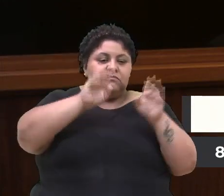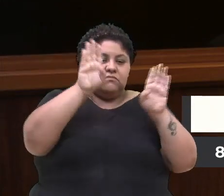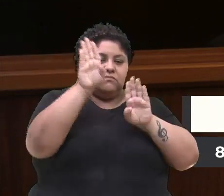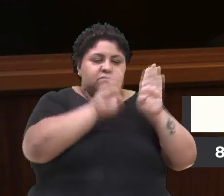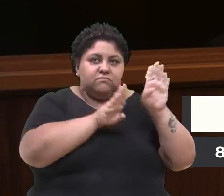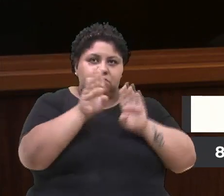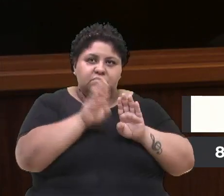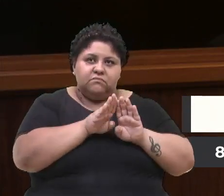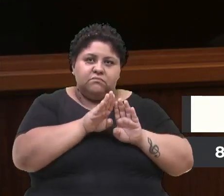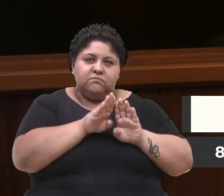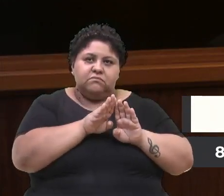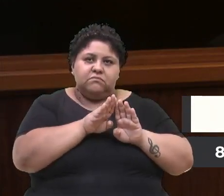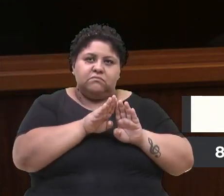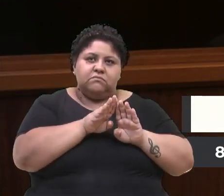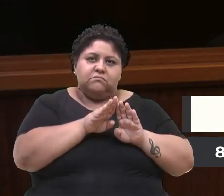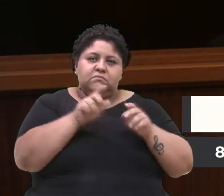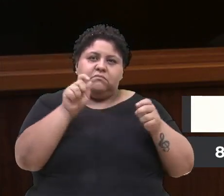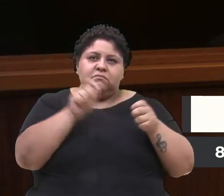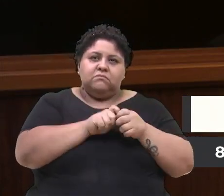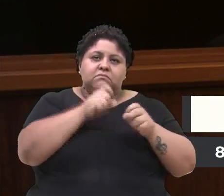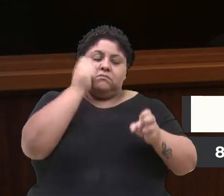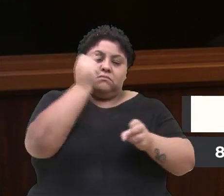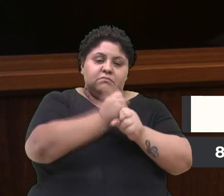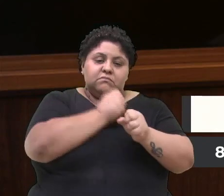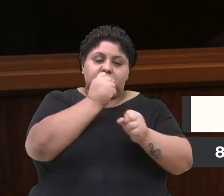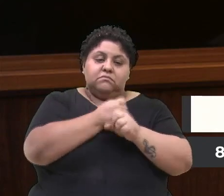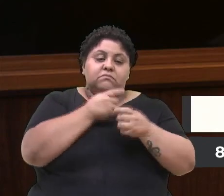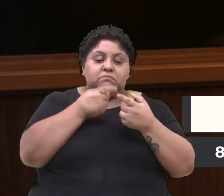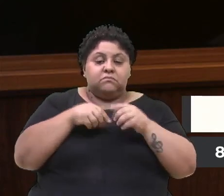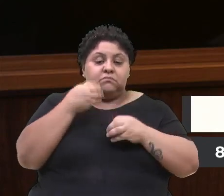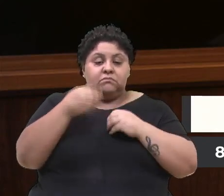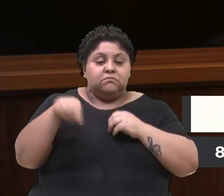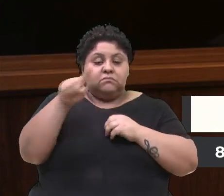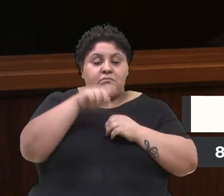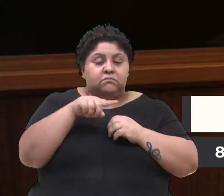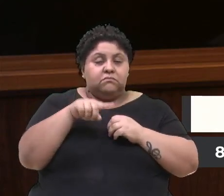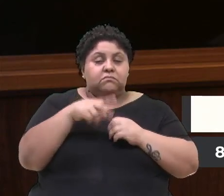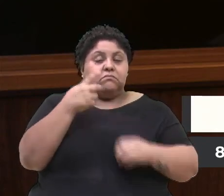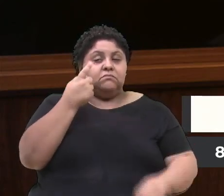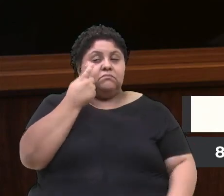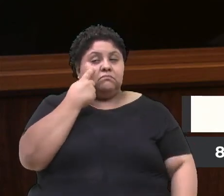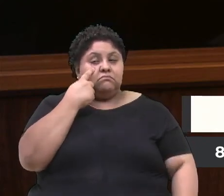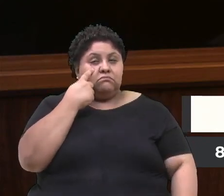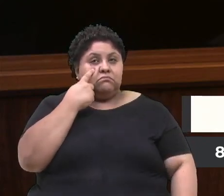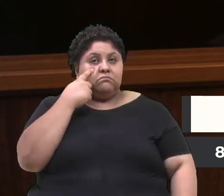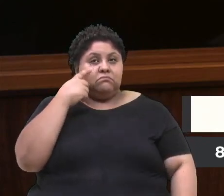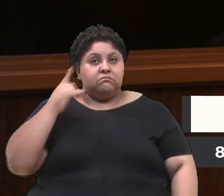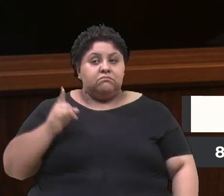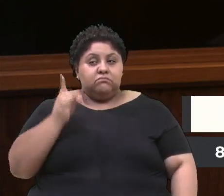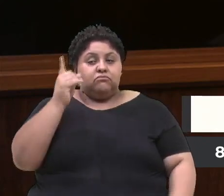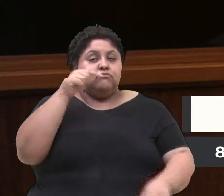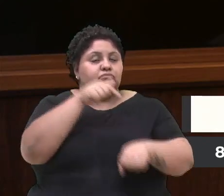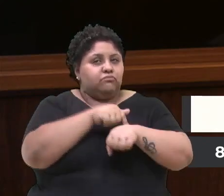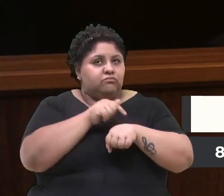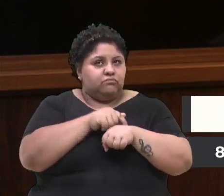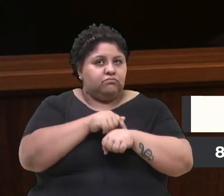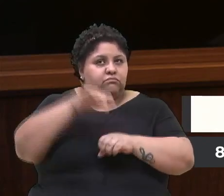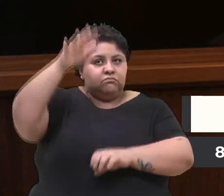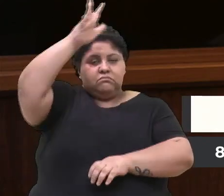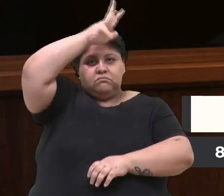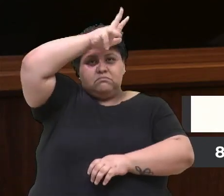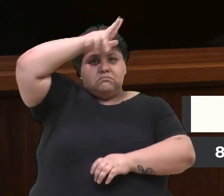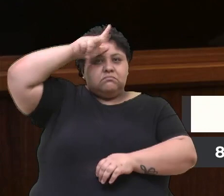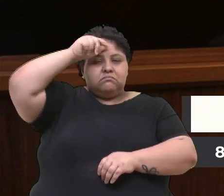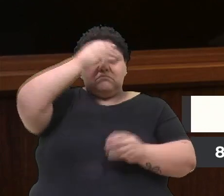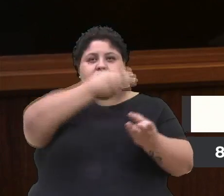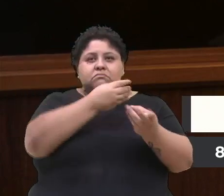mesmo fizesse essas obras. Mas como nós temos visto nos últimos tempos, o município está com bastante